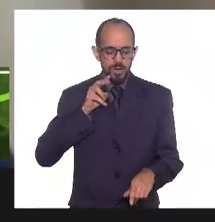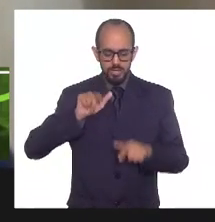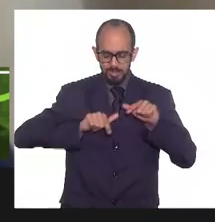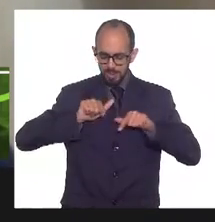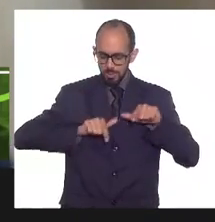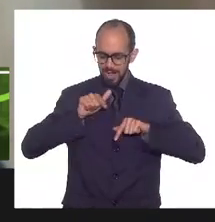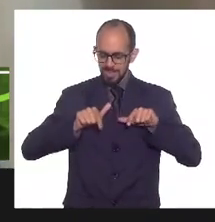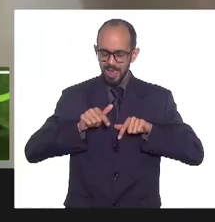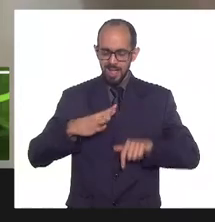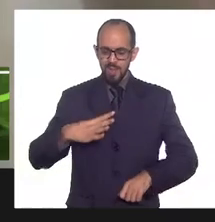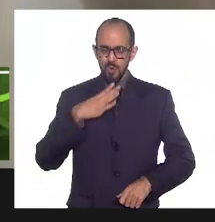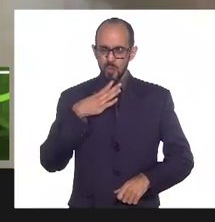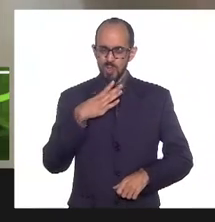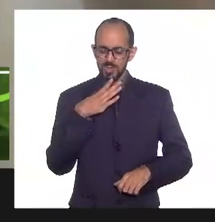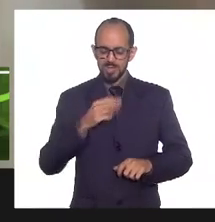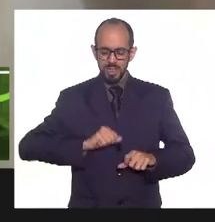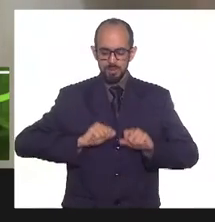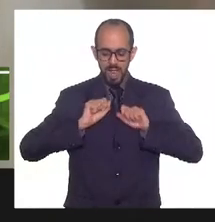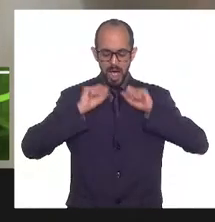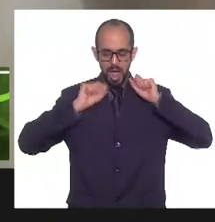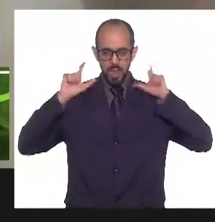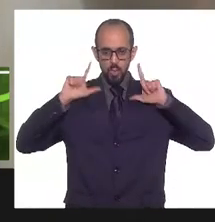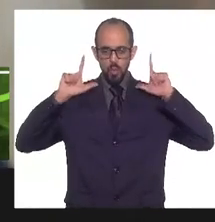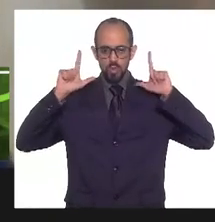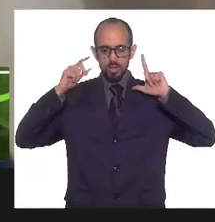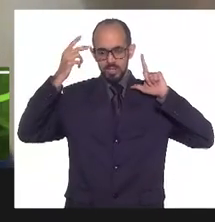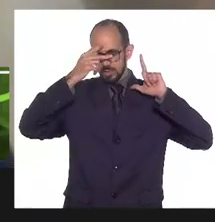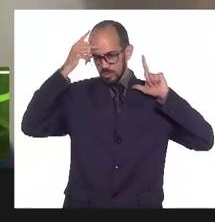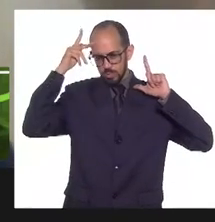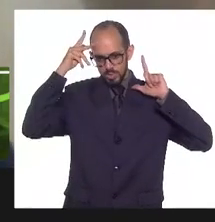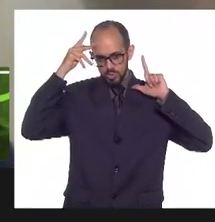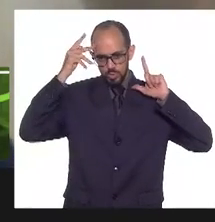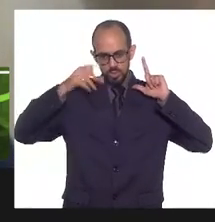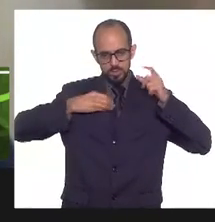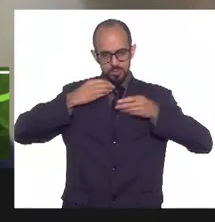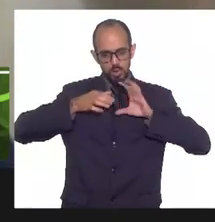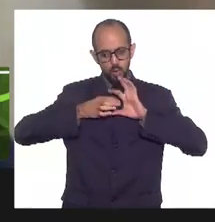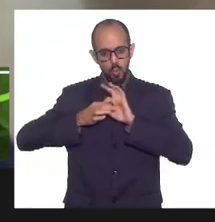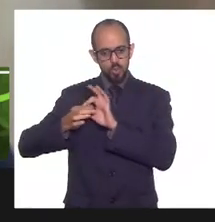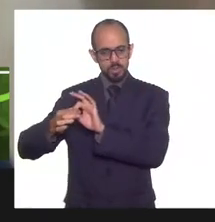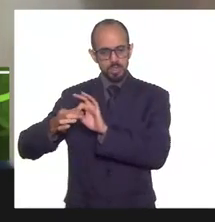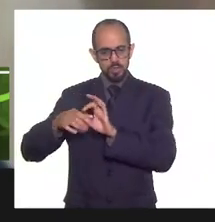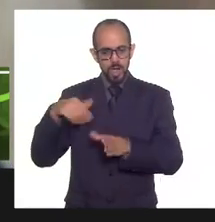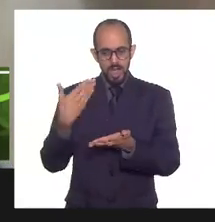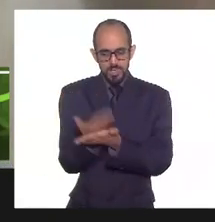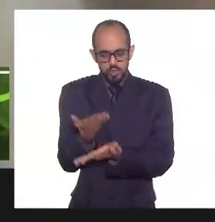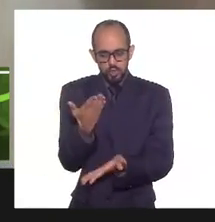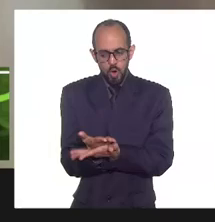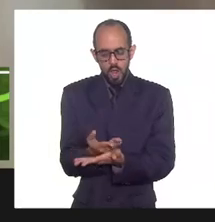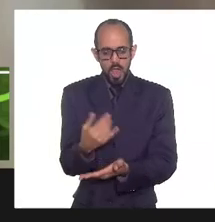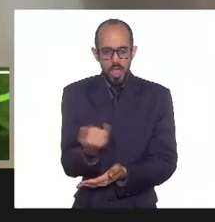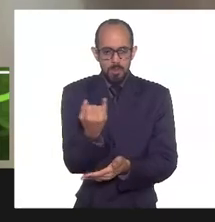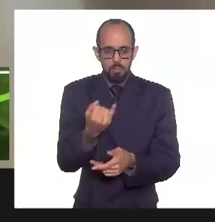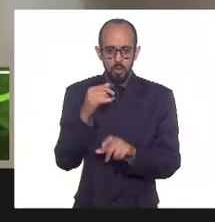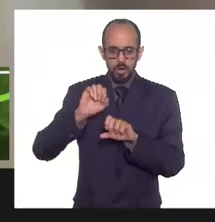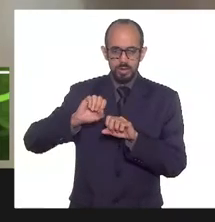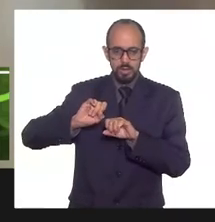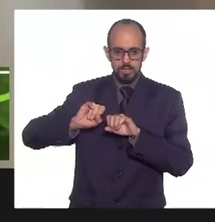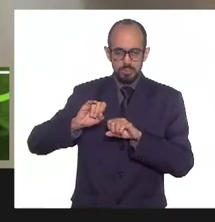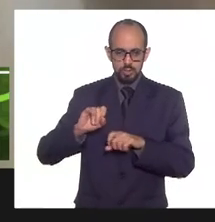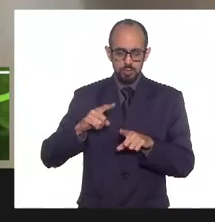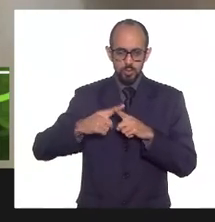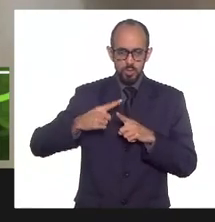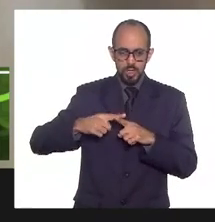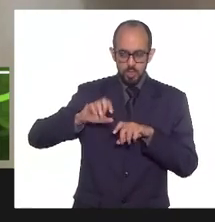cima da história é despertar essas pessoas para uma ação importante a escola é fundamental porque o ensino da arte